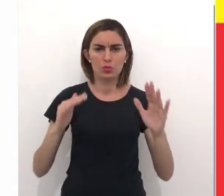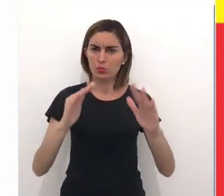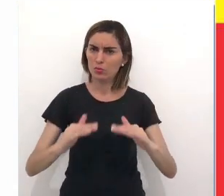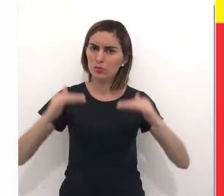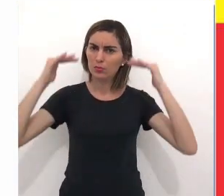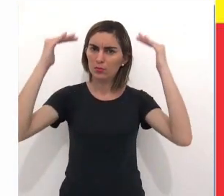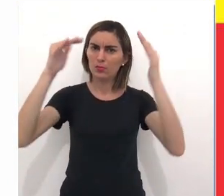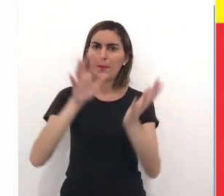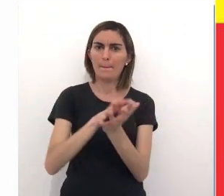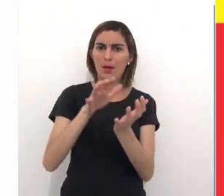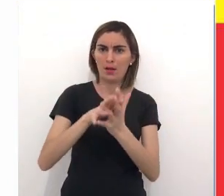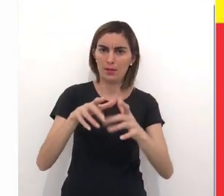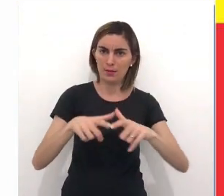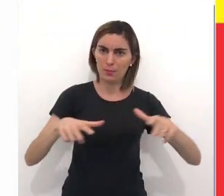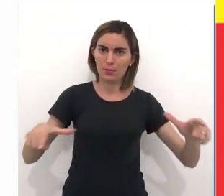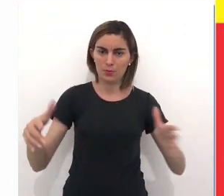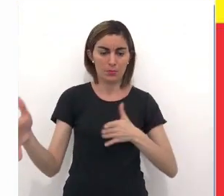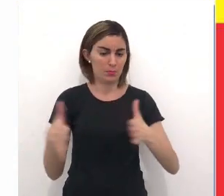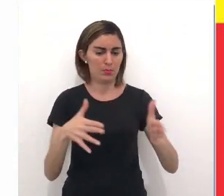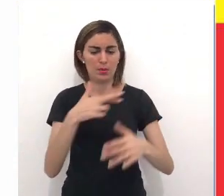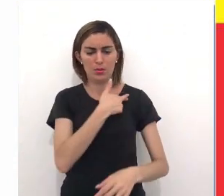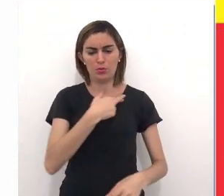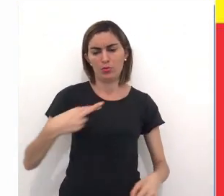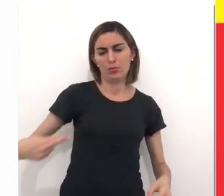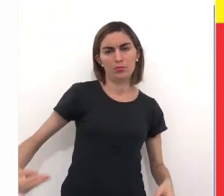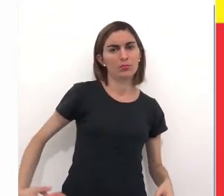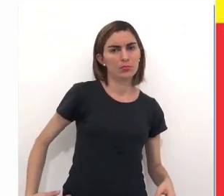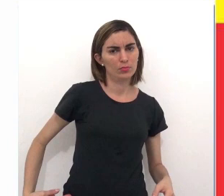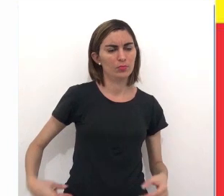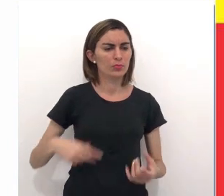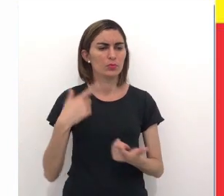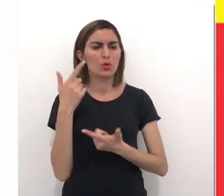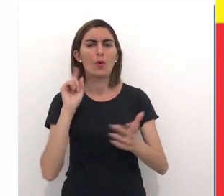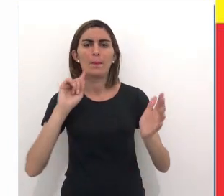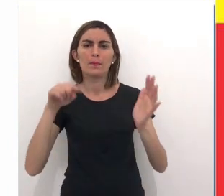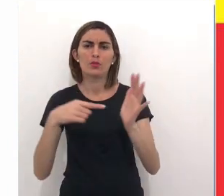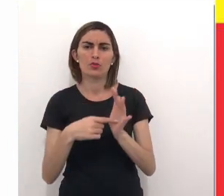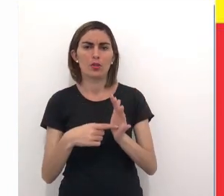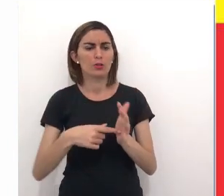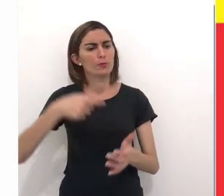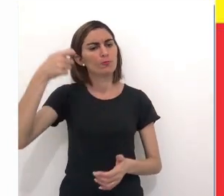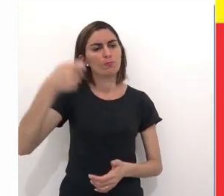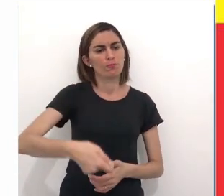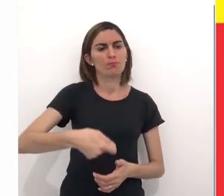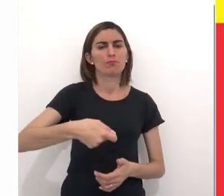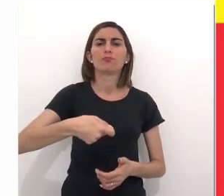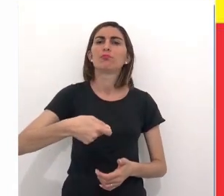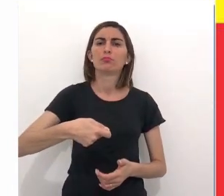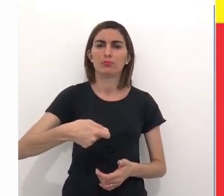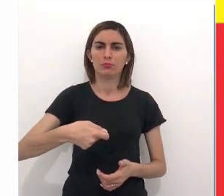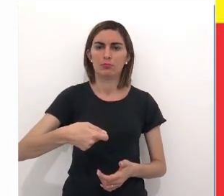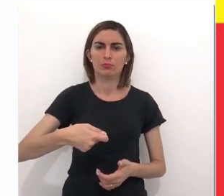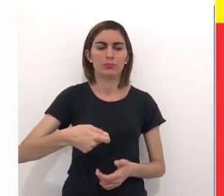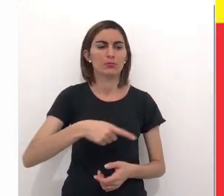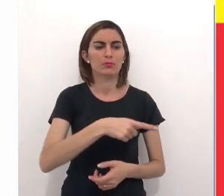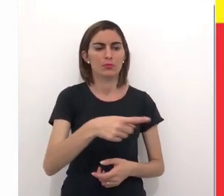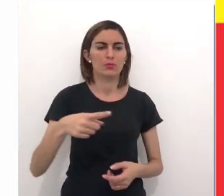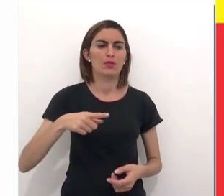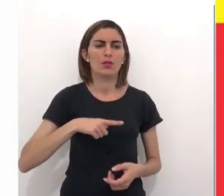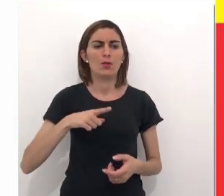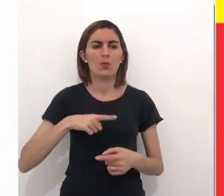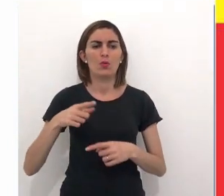Última sublevação de Pernambuco, no período regencial, com o objetivo de punir os